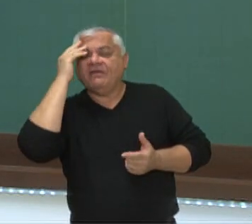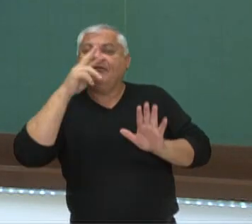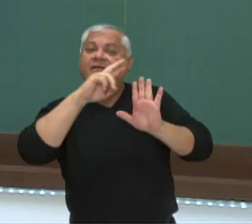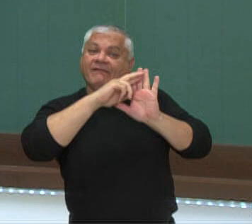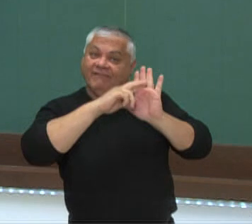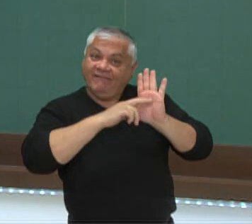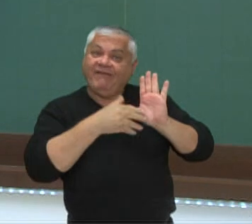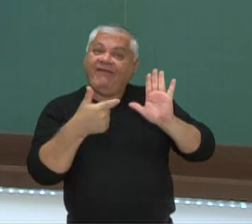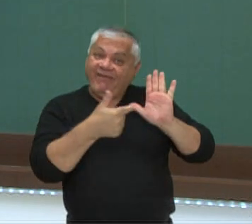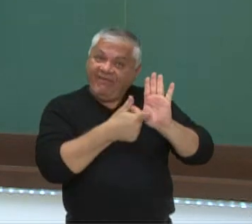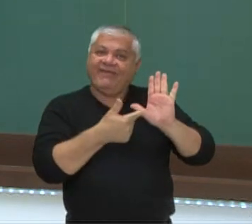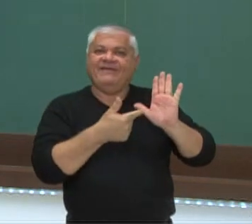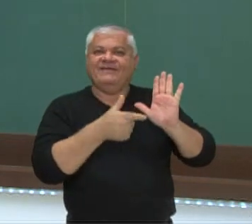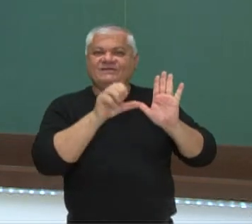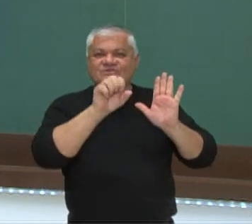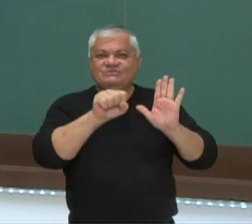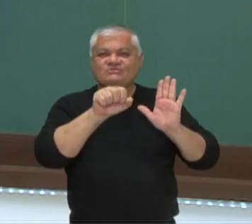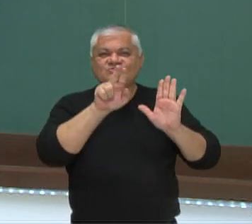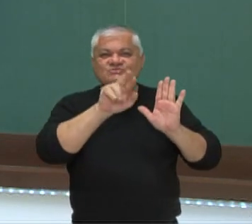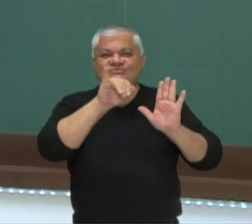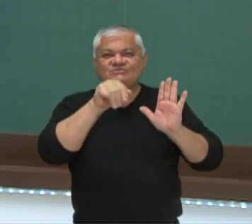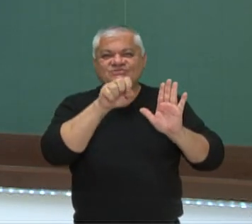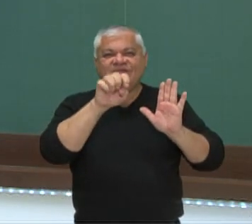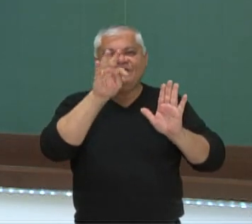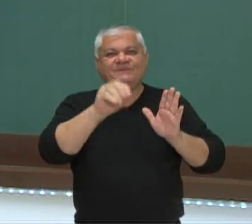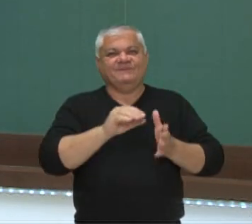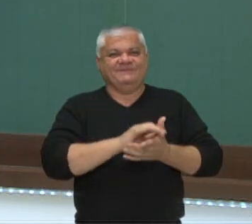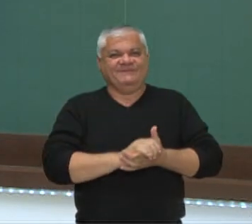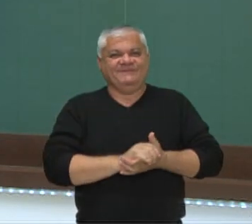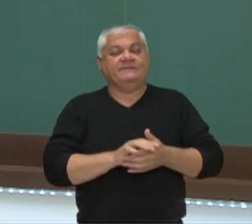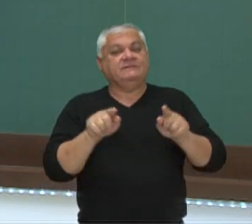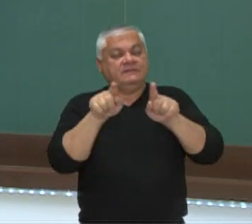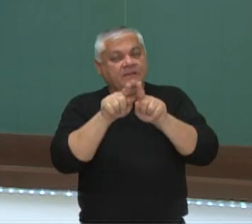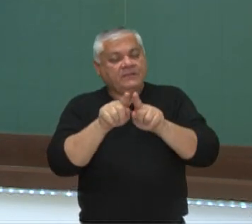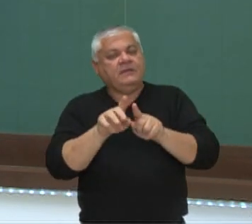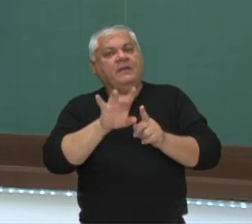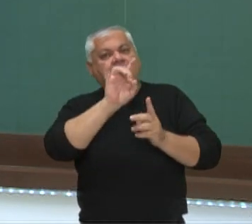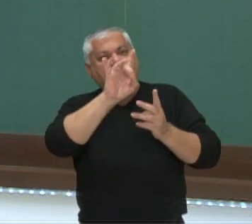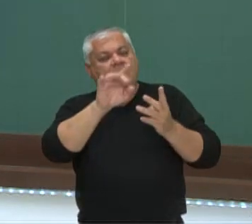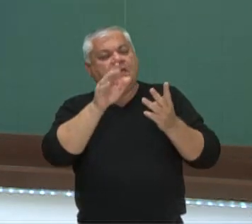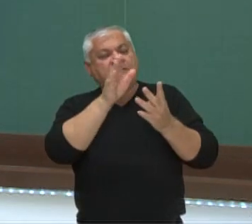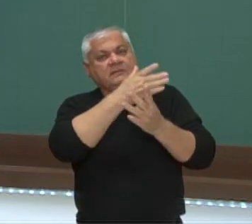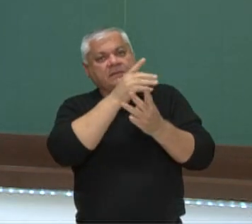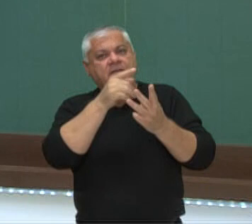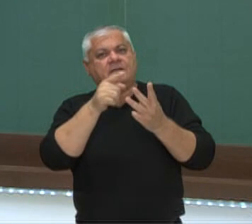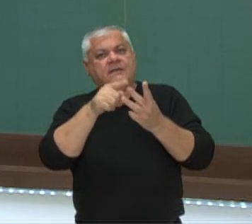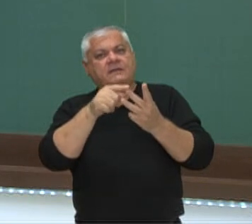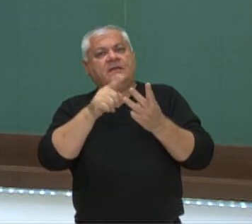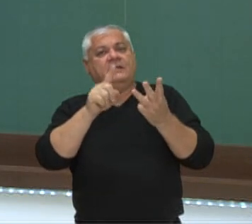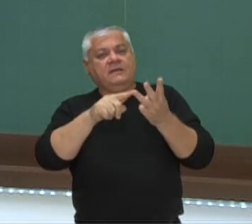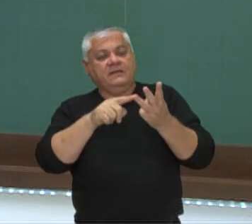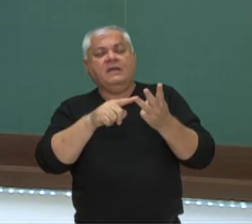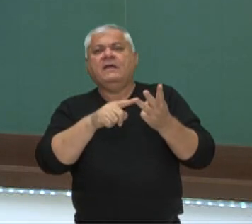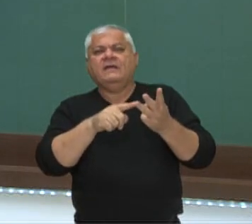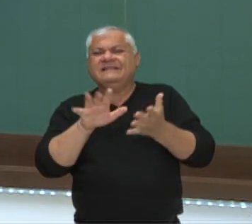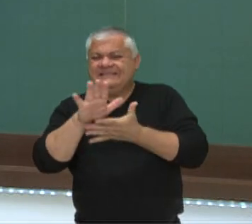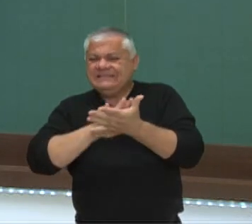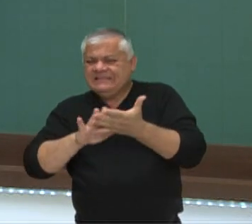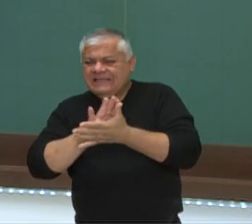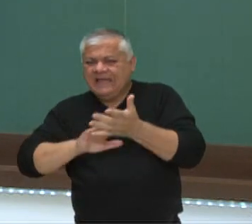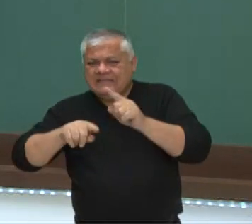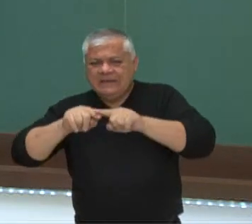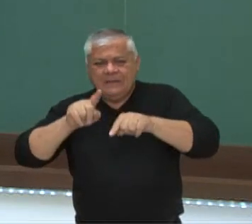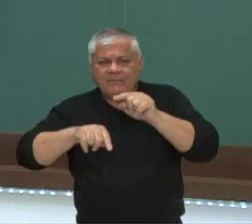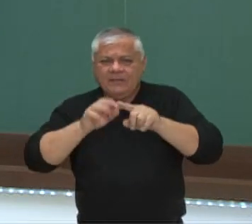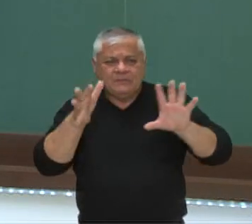incompreensíveis, predicado. Então, uma oração também independente sintaticamente. Nenhum elemento está dependendo da